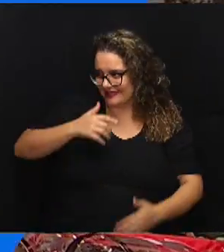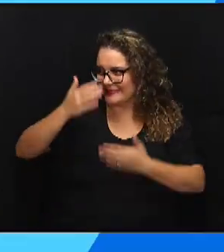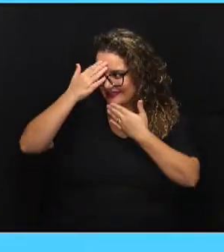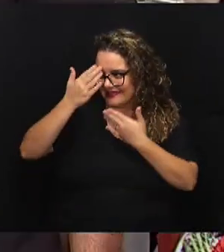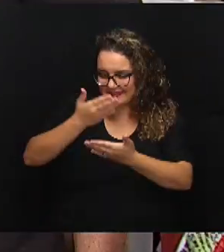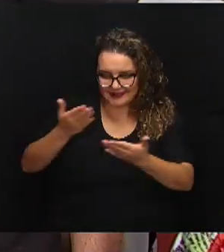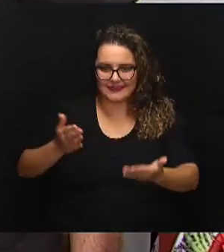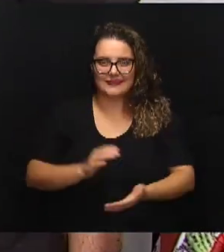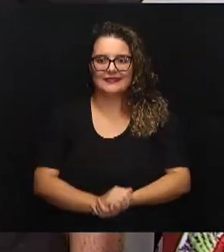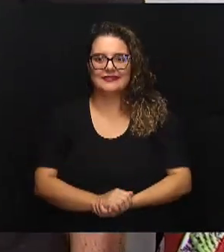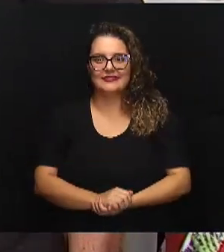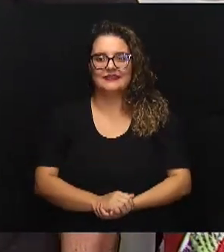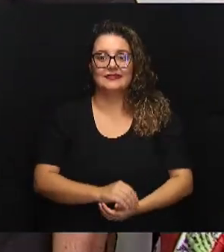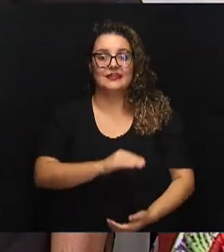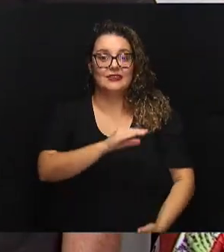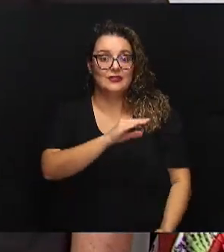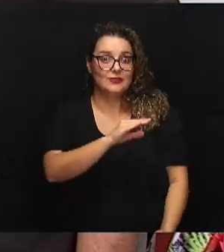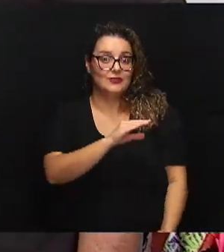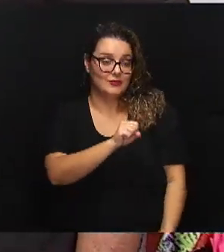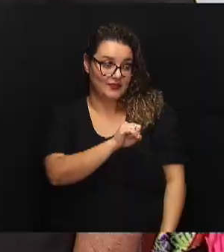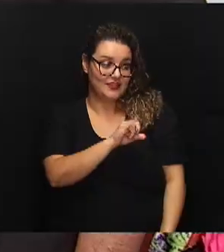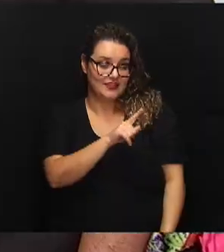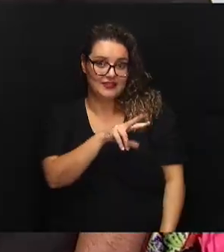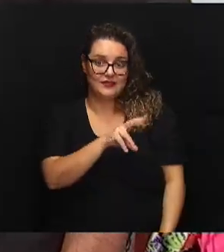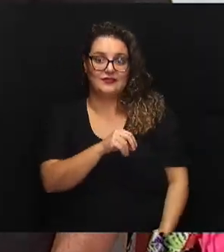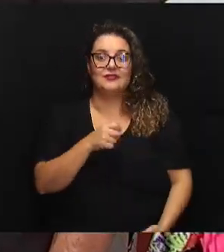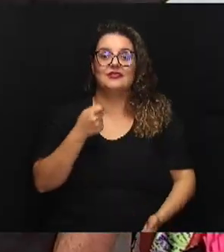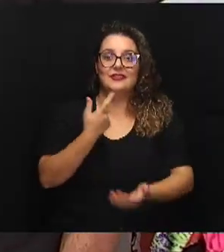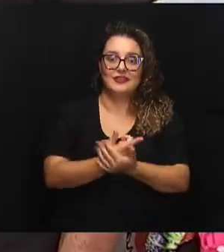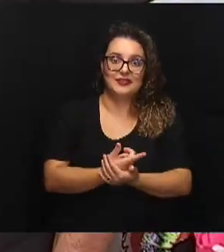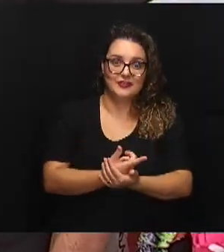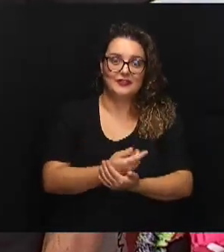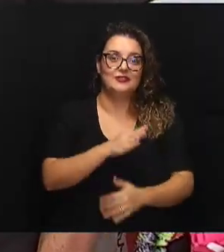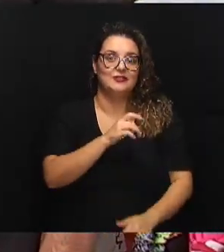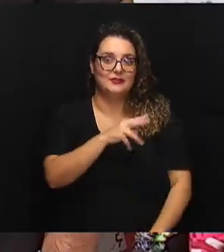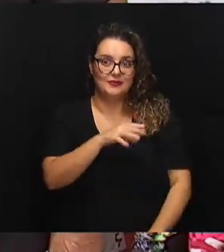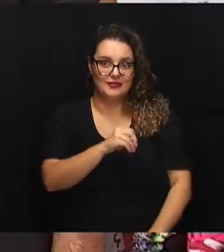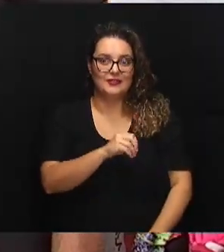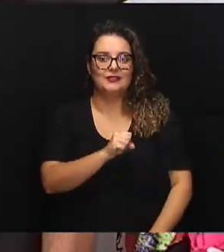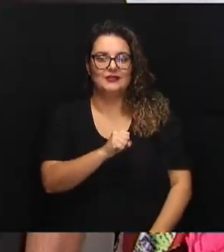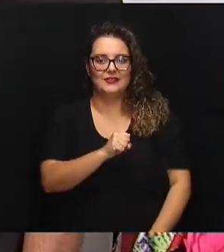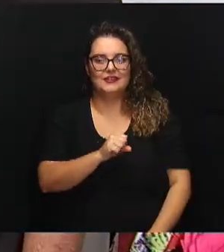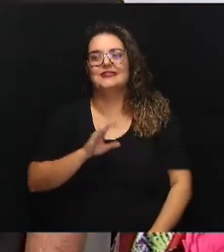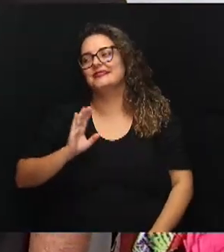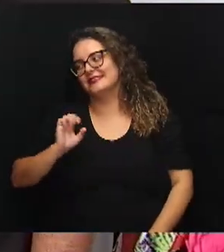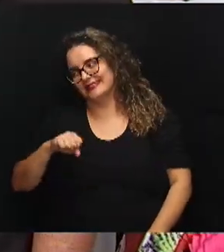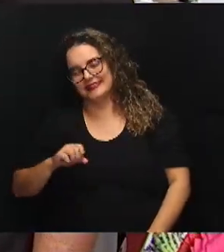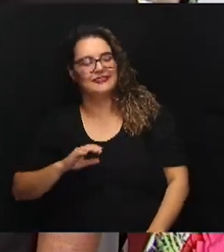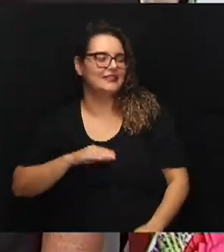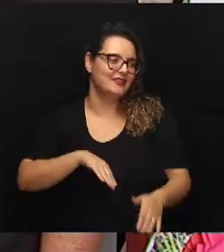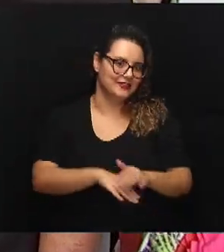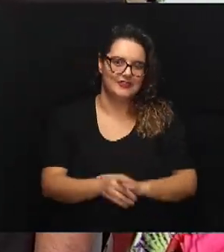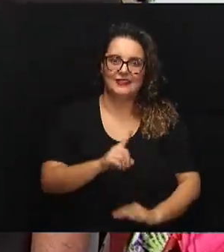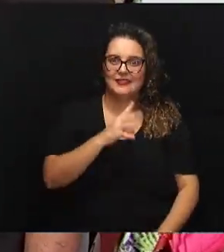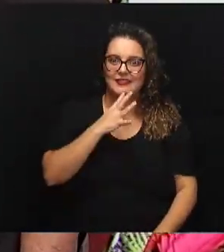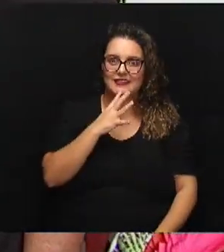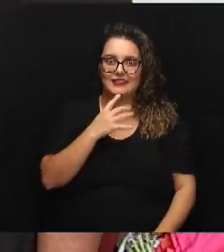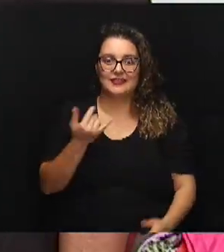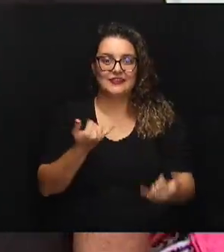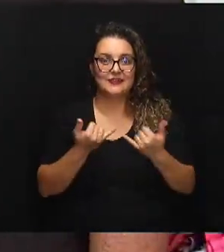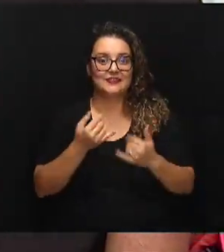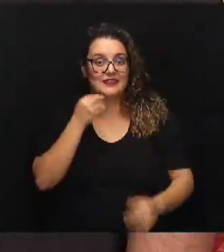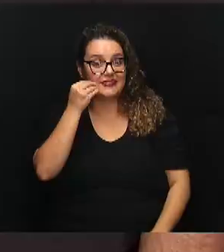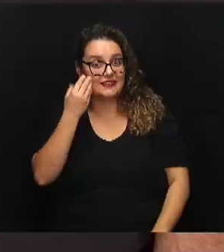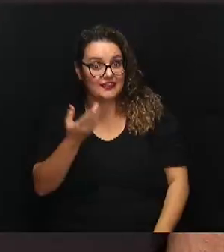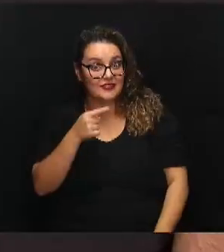tá? O Silvio é um comprador naturalmente de brechós, né? Já está acostumado. Isso. Não conhecia aqui, vai falar pra gente dessa